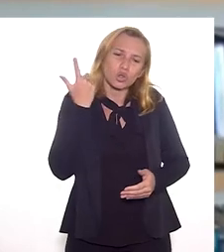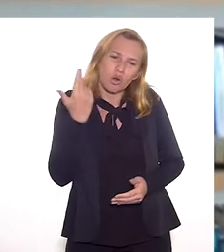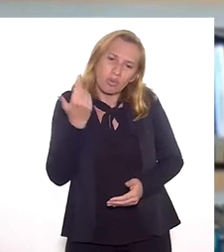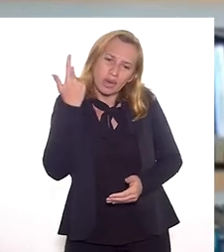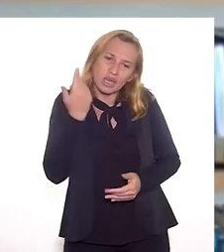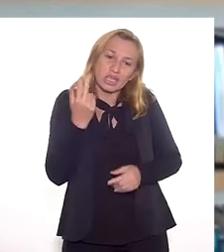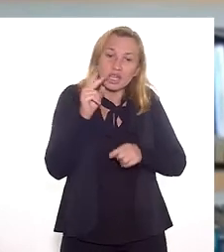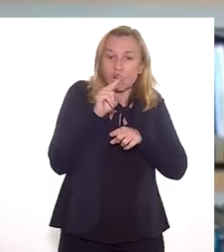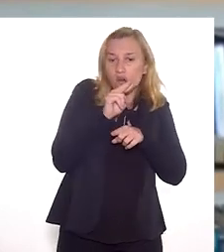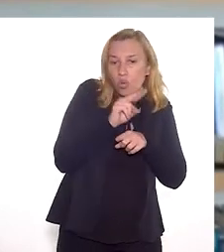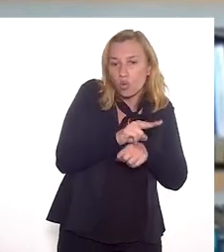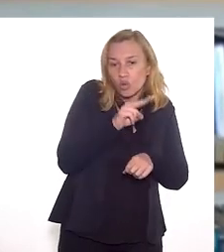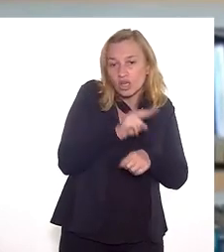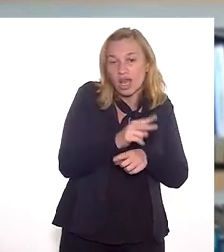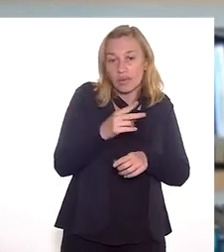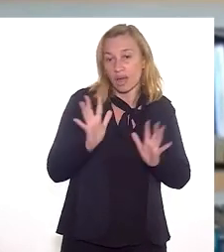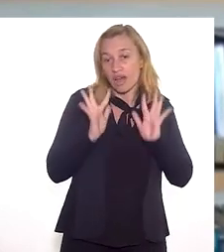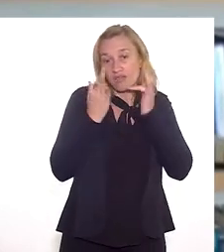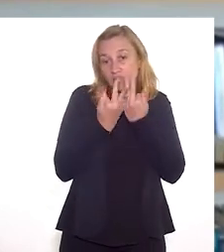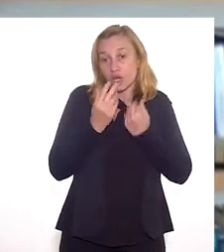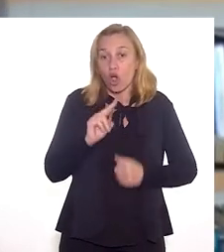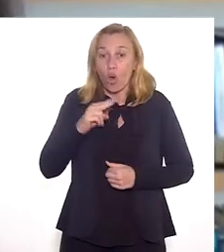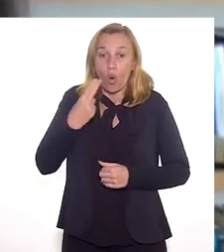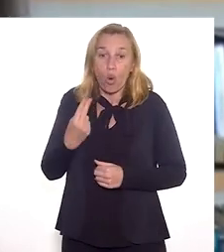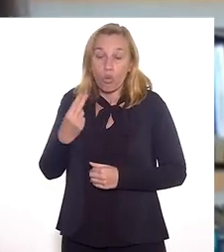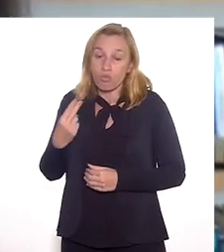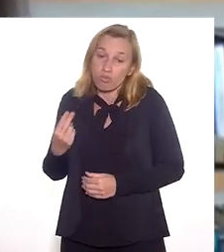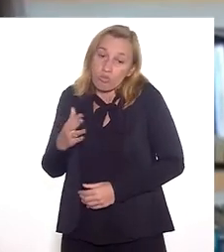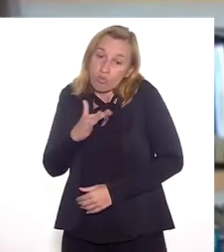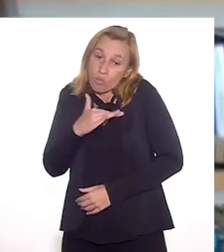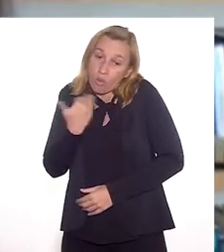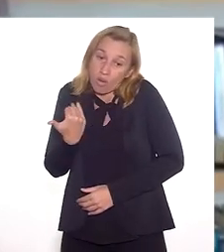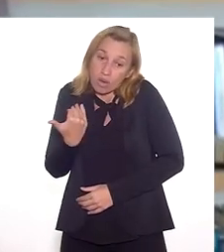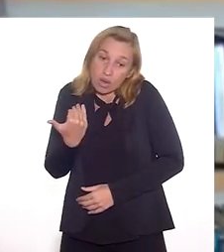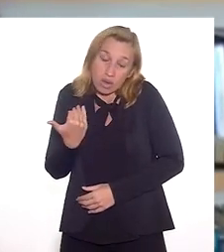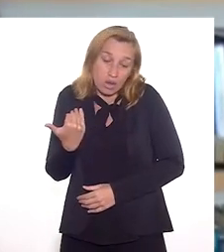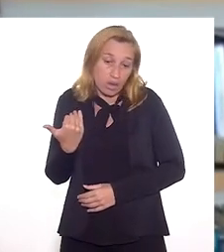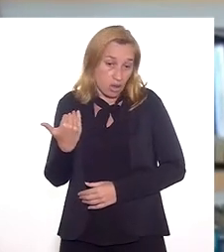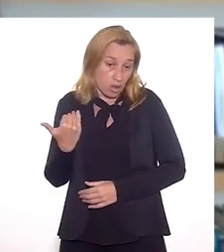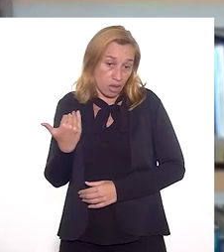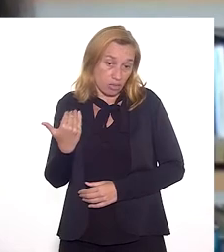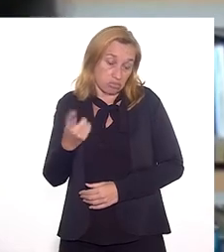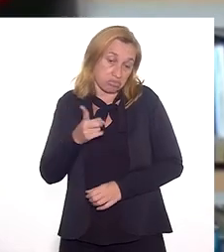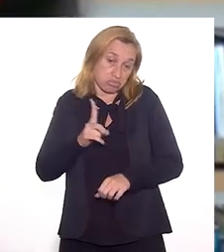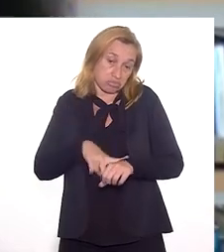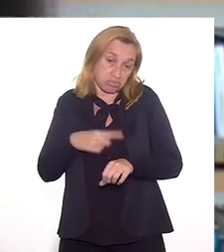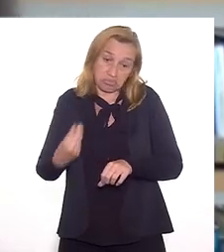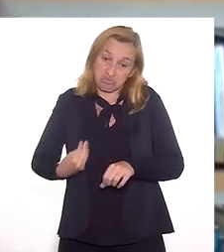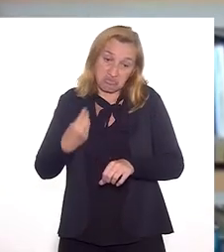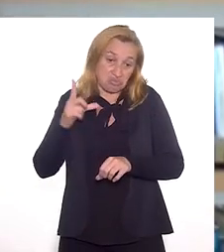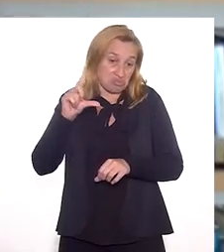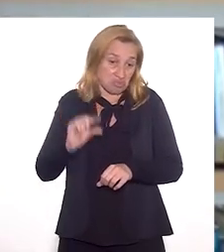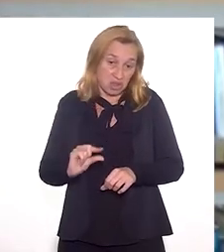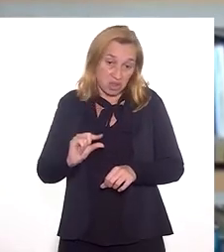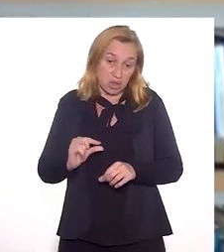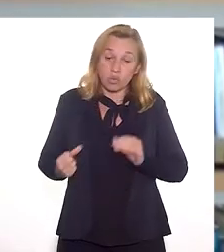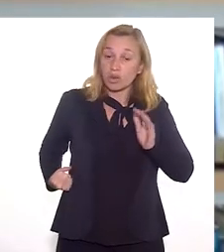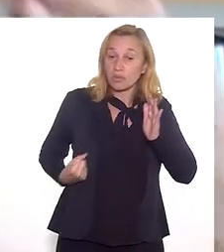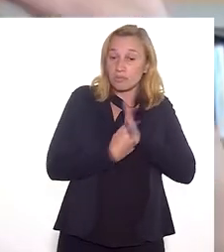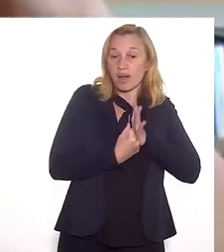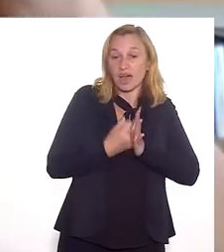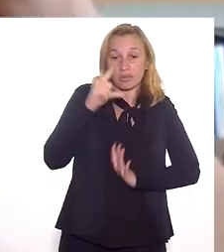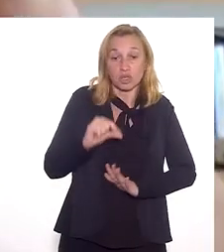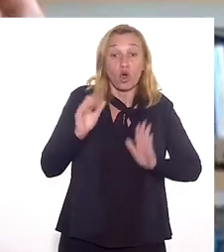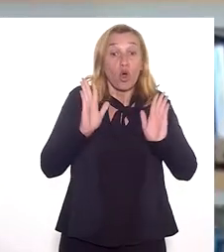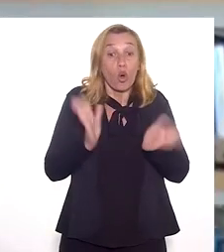normalmente eram cuidadas pelo grupo familiar, morriam mais jovens, a sobrevida e a longevidade era menor, então os impactos